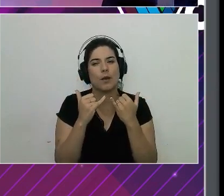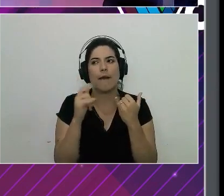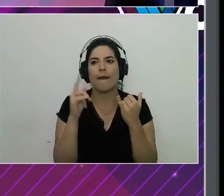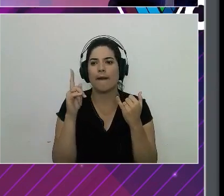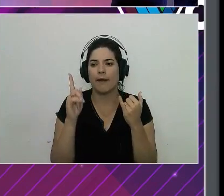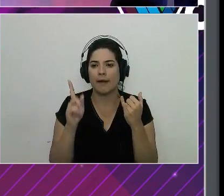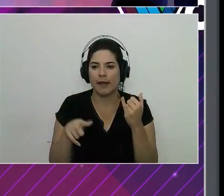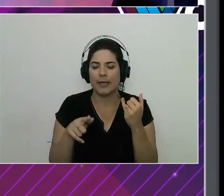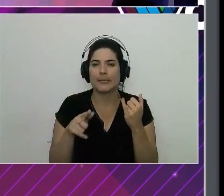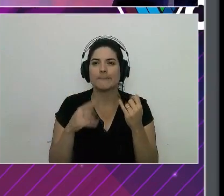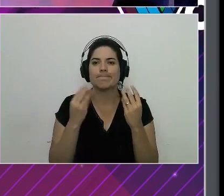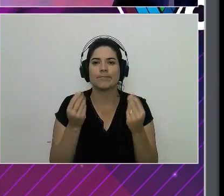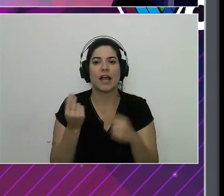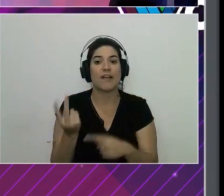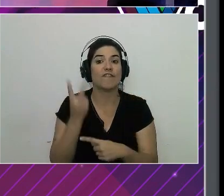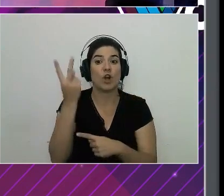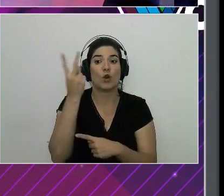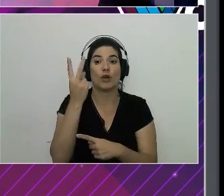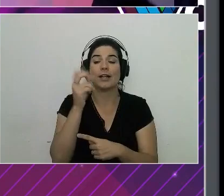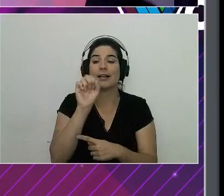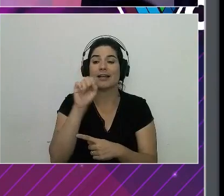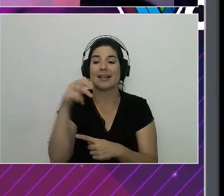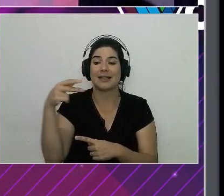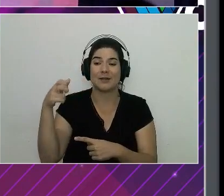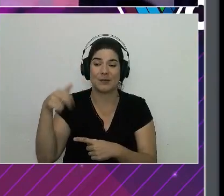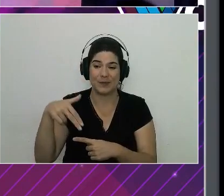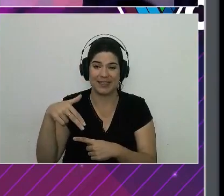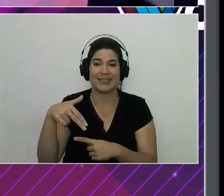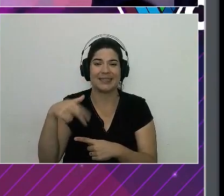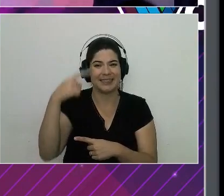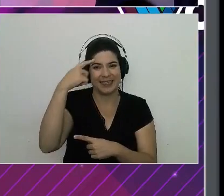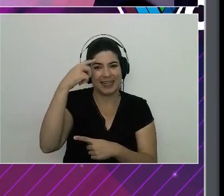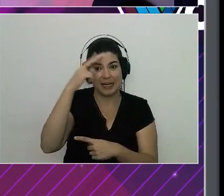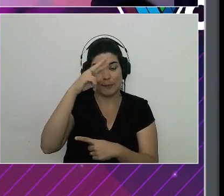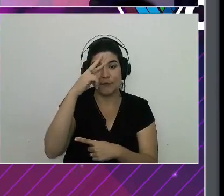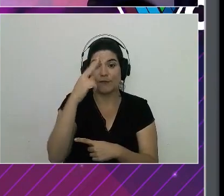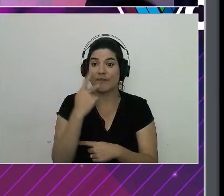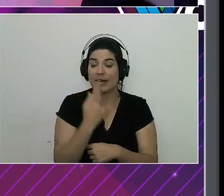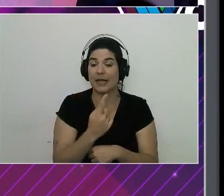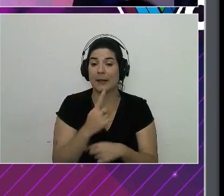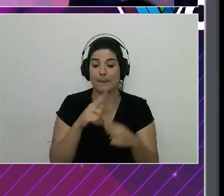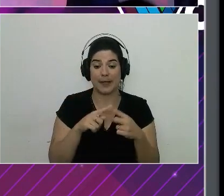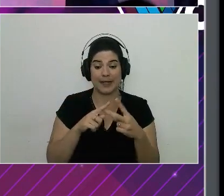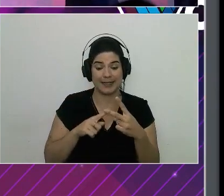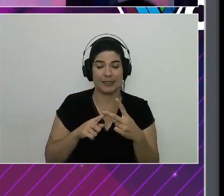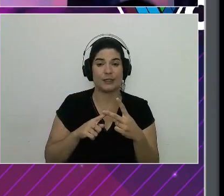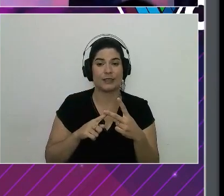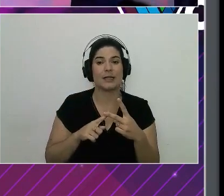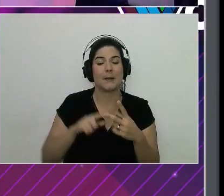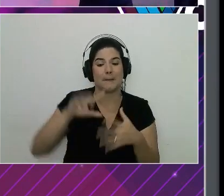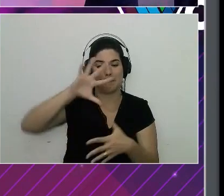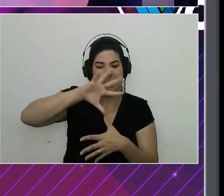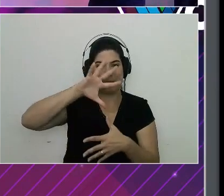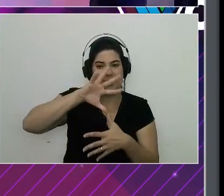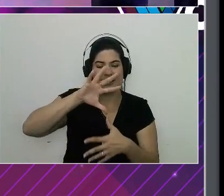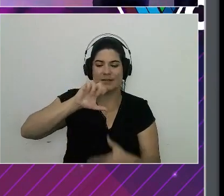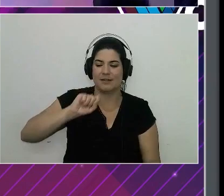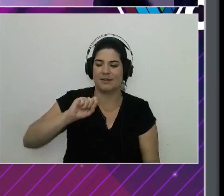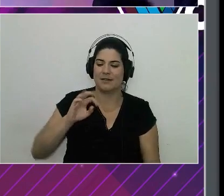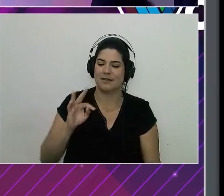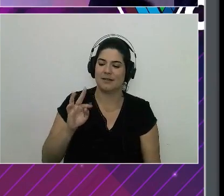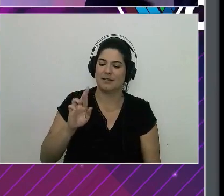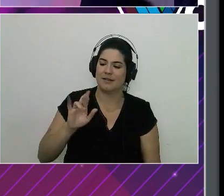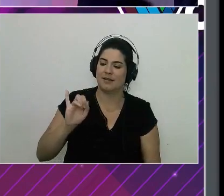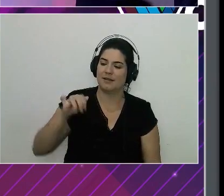os valores de um spam. Então, lembra que eu falei que eram como se fossem dois maps de string qualquer coisa? Então, você tem um